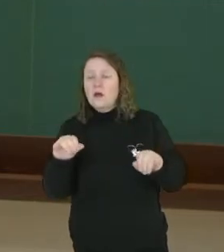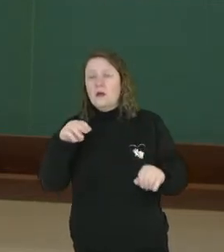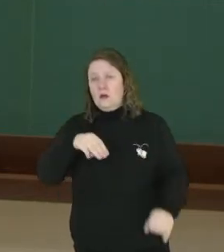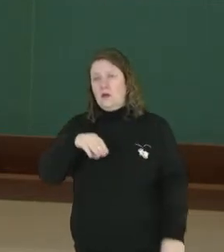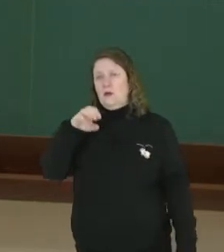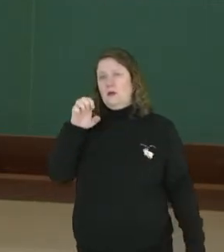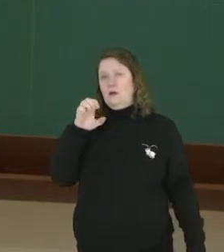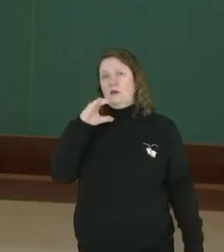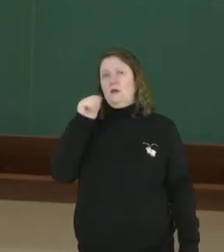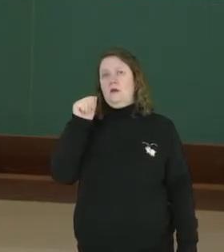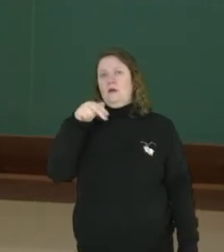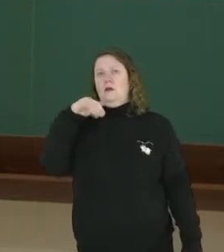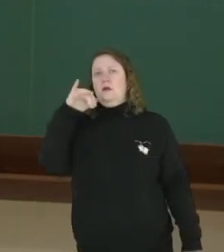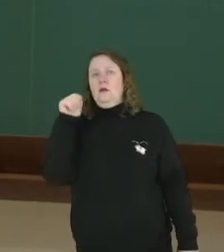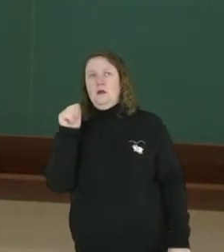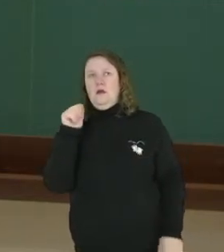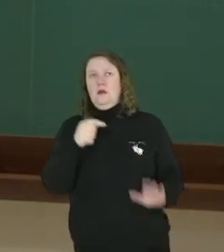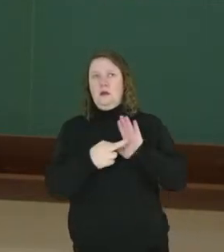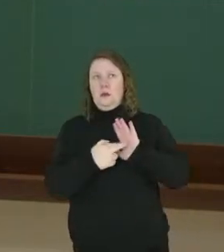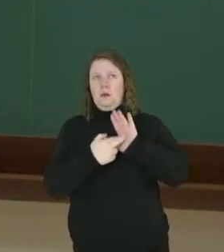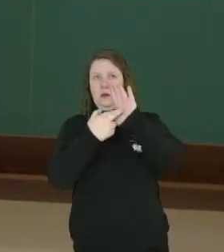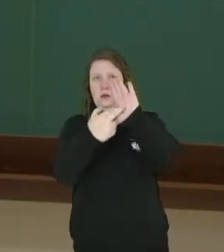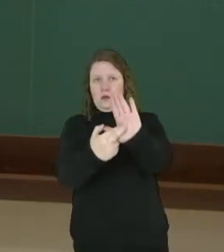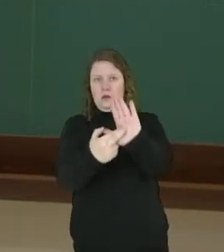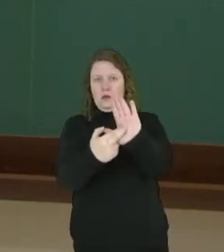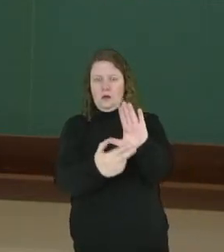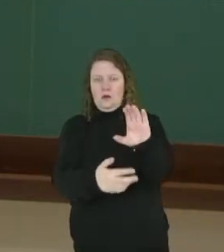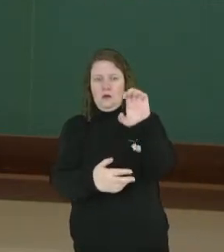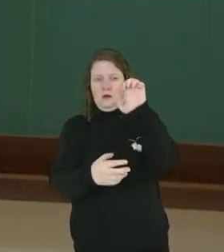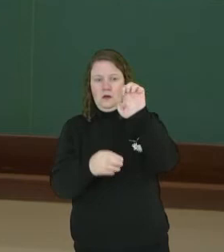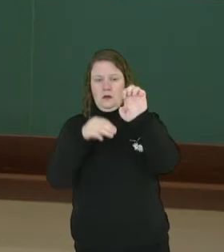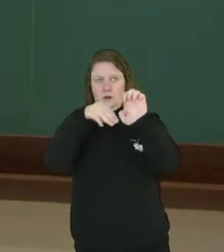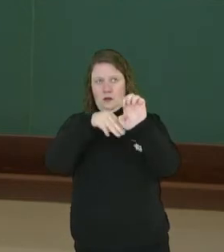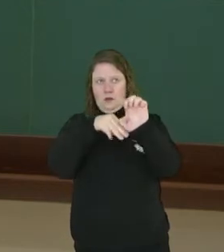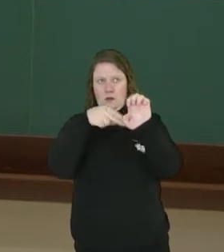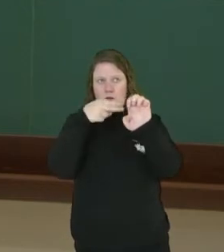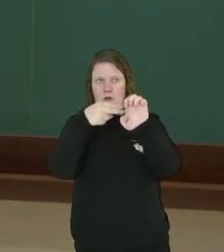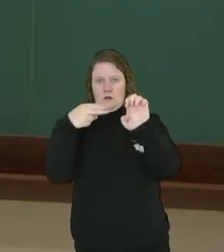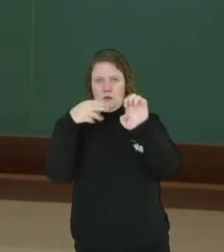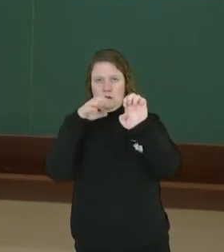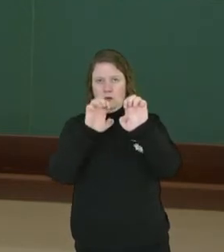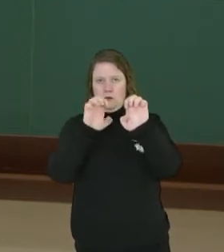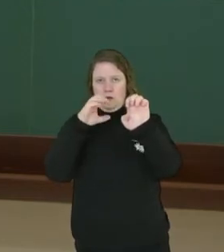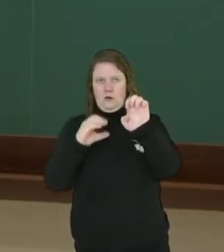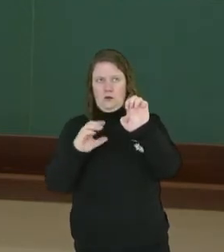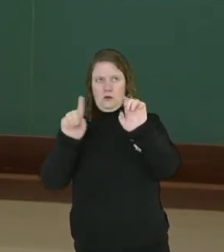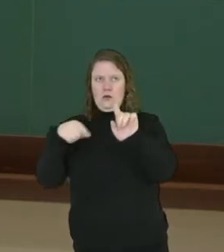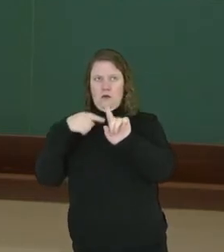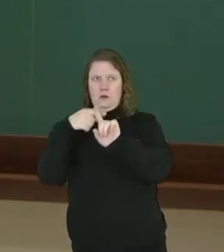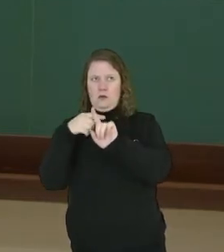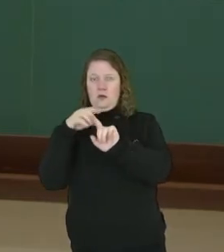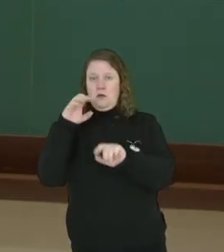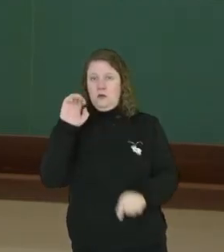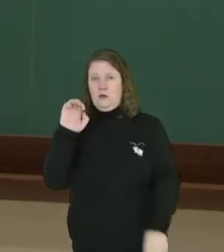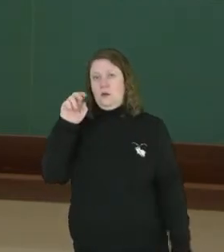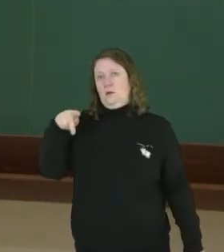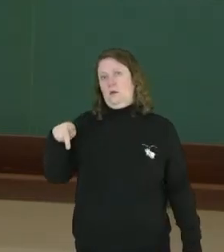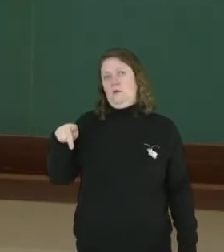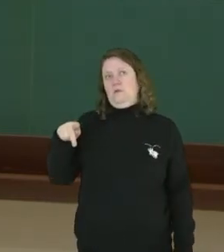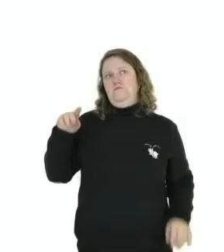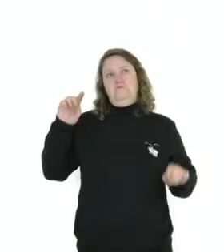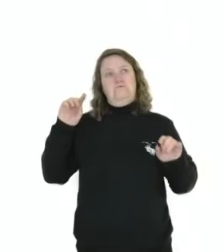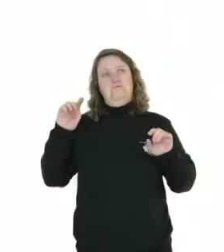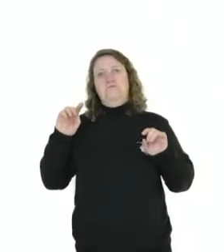mecânica, representada por EM, é igual a EC mais EP. E o que é ECP, certo?